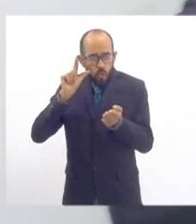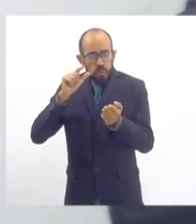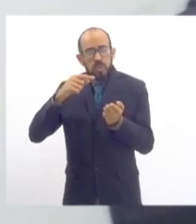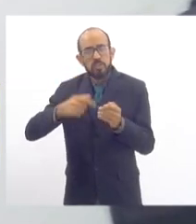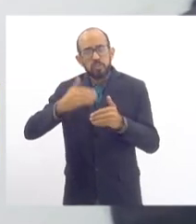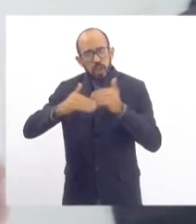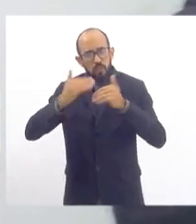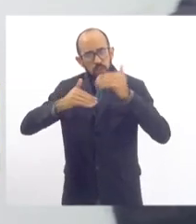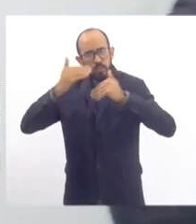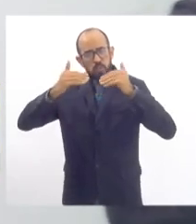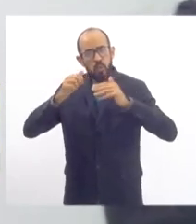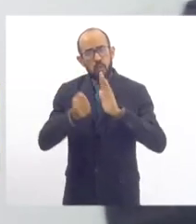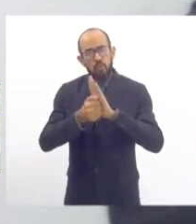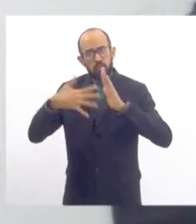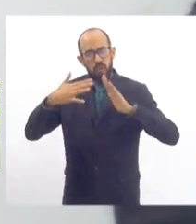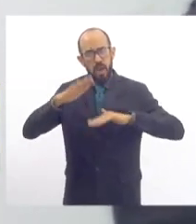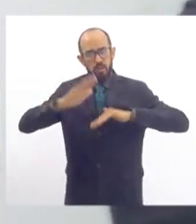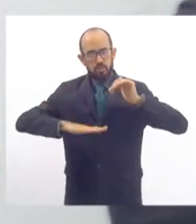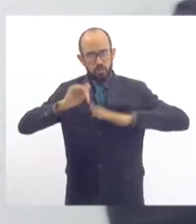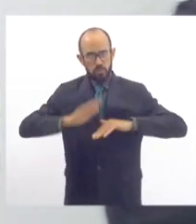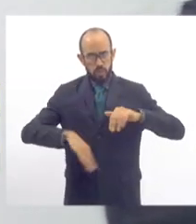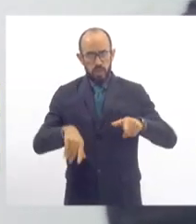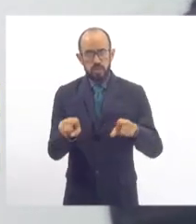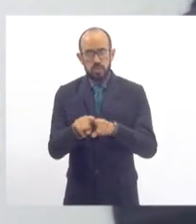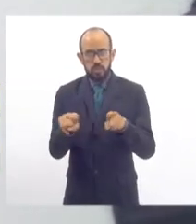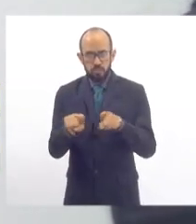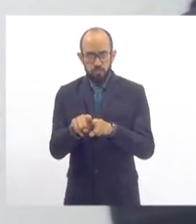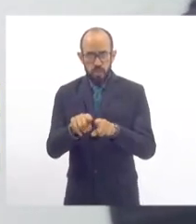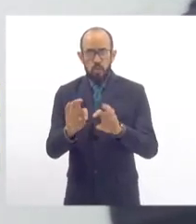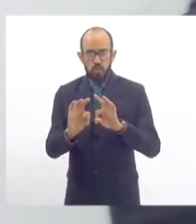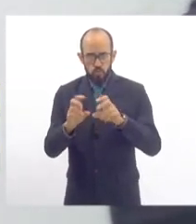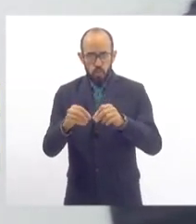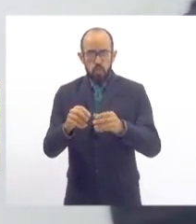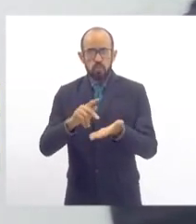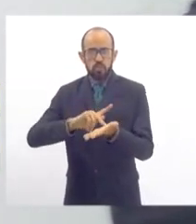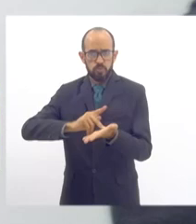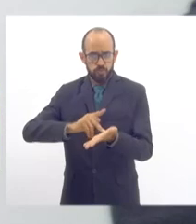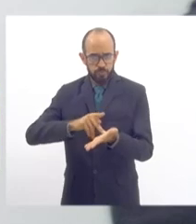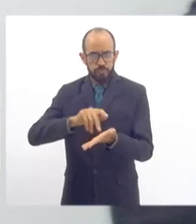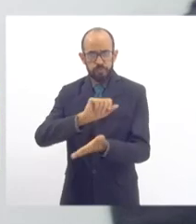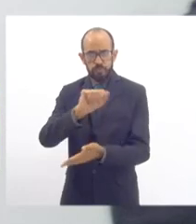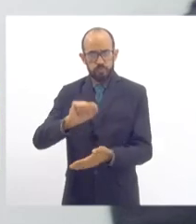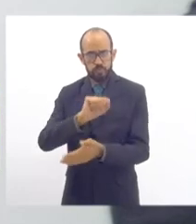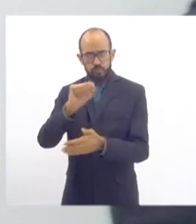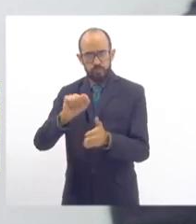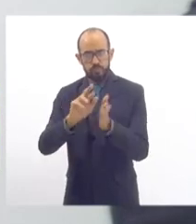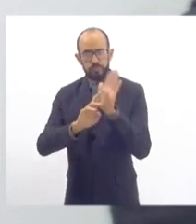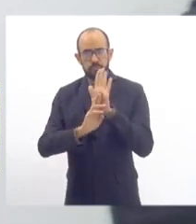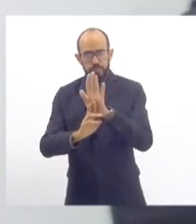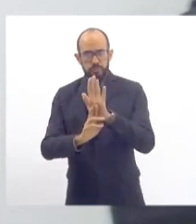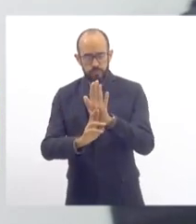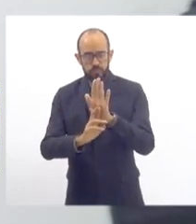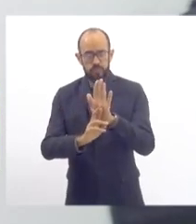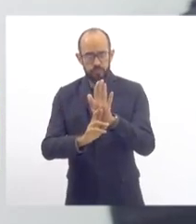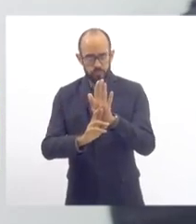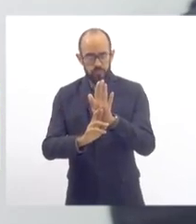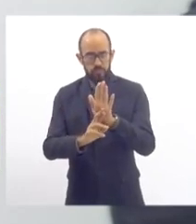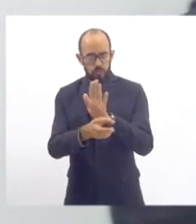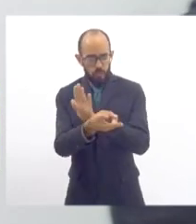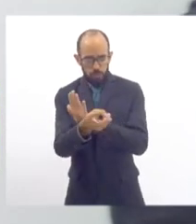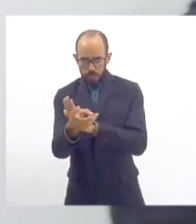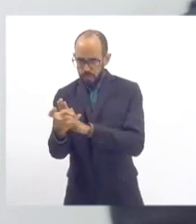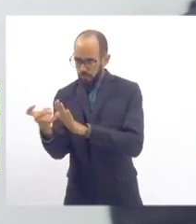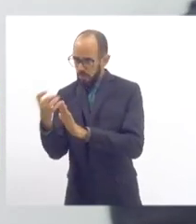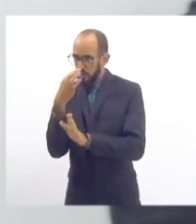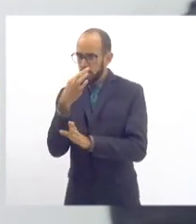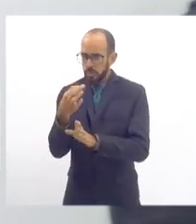conciliação, com diversas carreiras, com todos os sindicatos, associações, representações das carreiras foram ouvidos, como eu